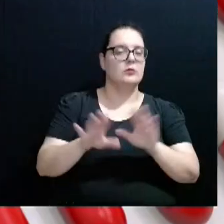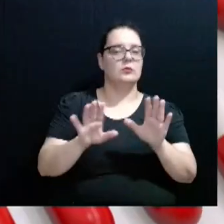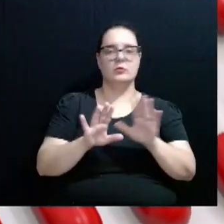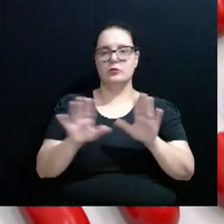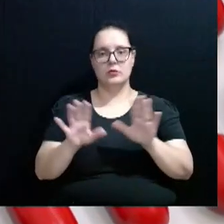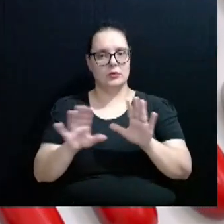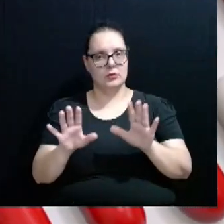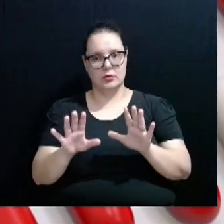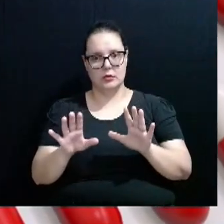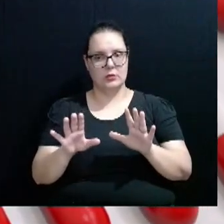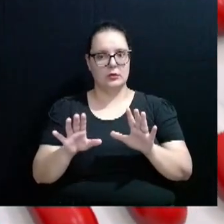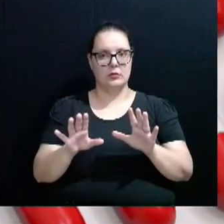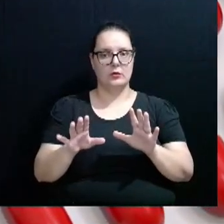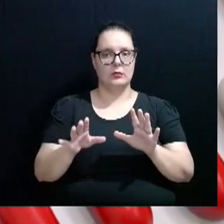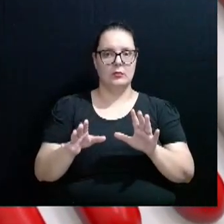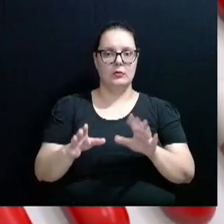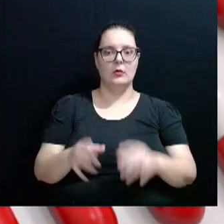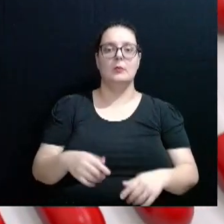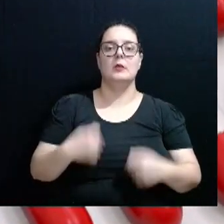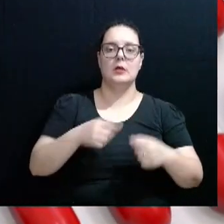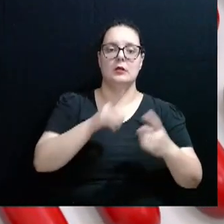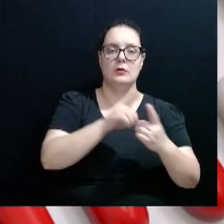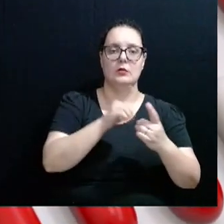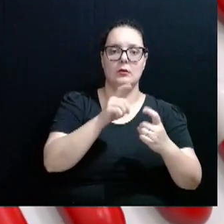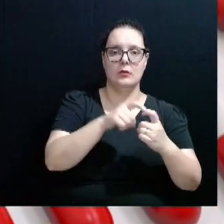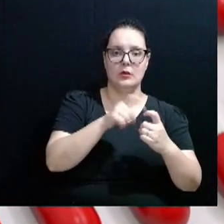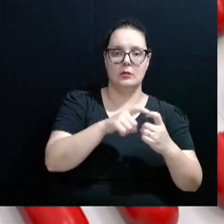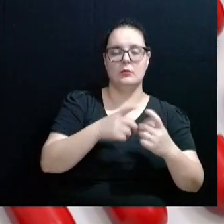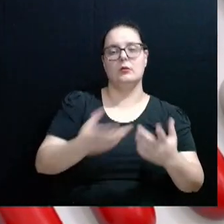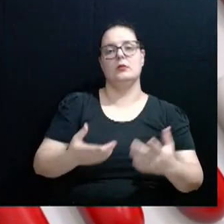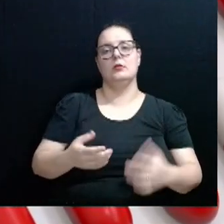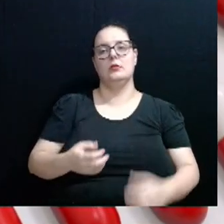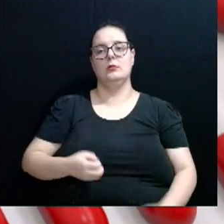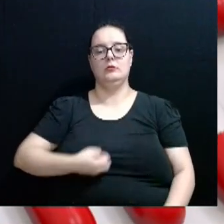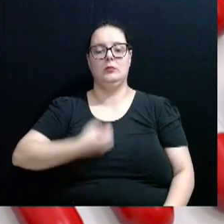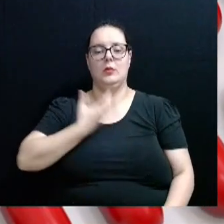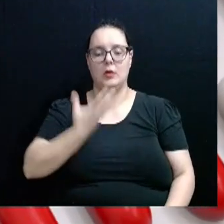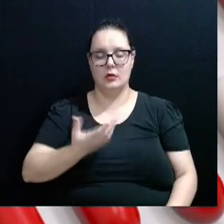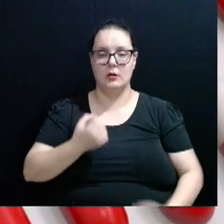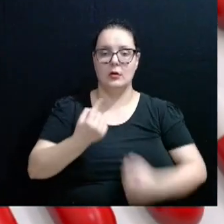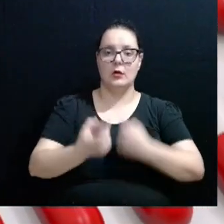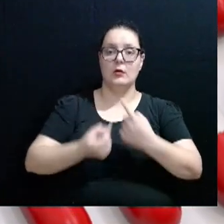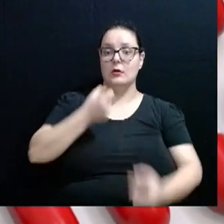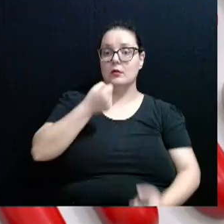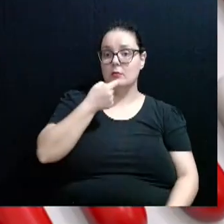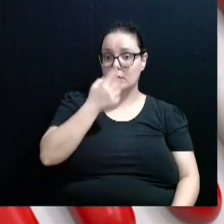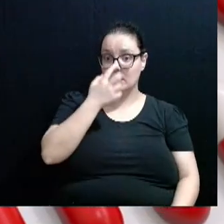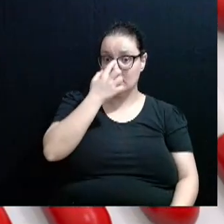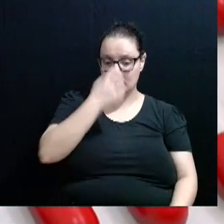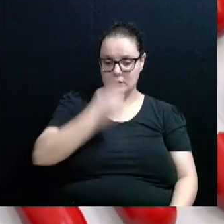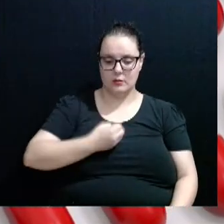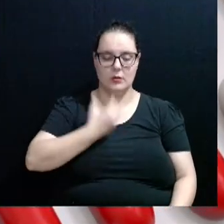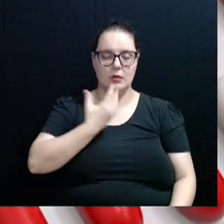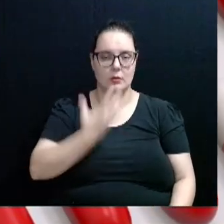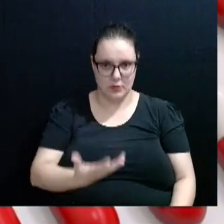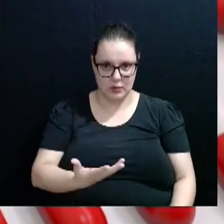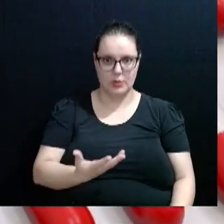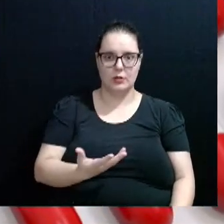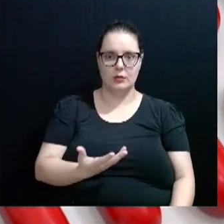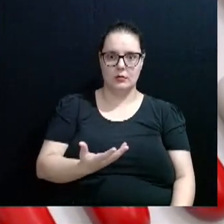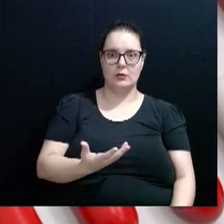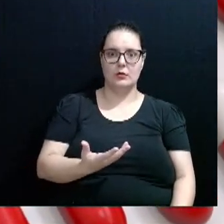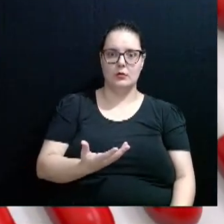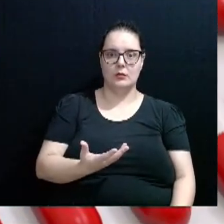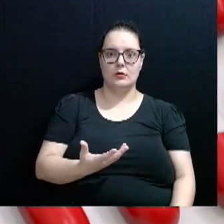atendimento médico, né? Por exemplo, leite ou induzir o vômito. Tem alguns medicamentos que, se você induzir o vômito, ele irrita,